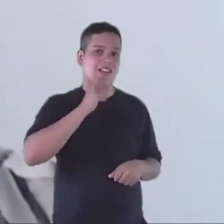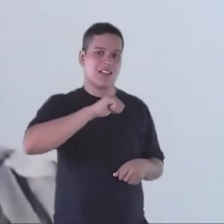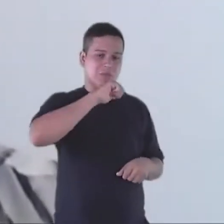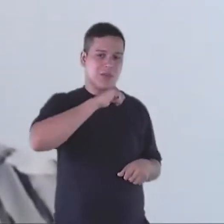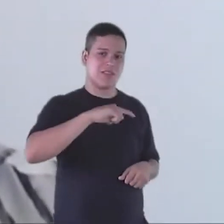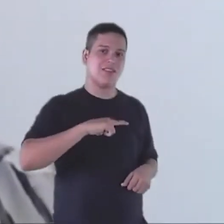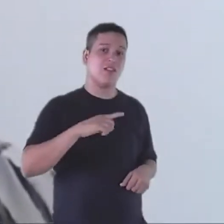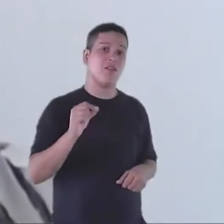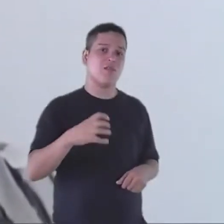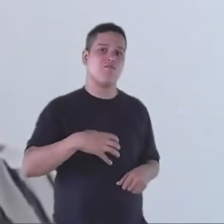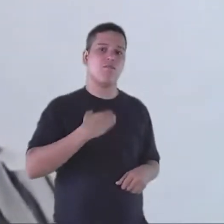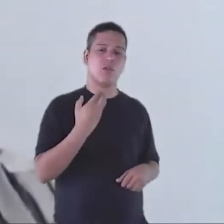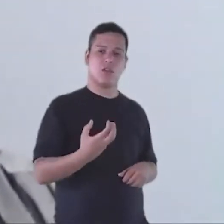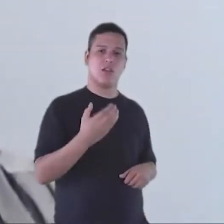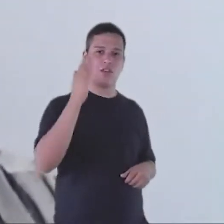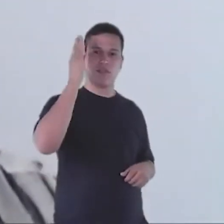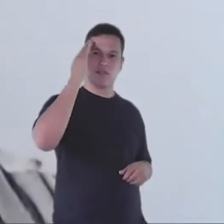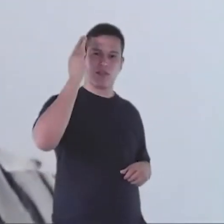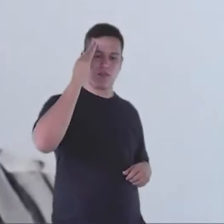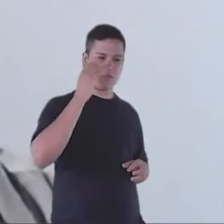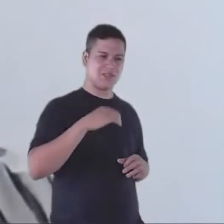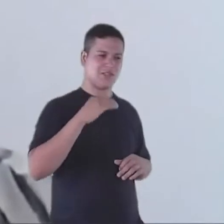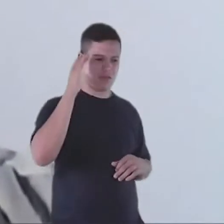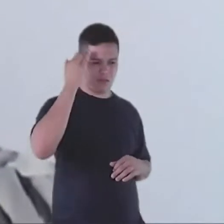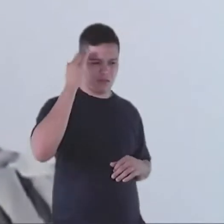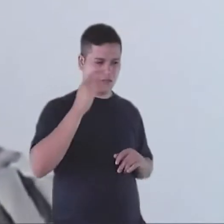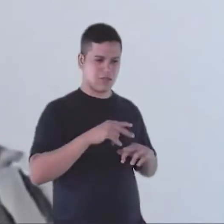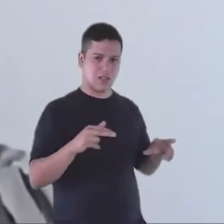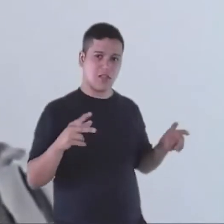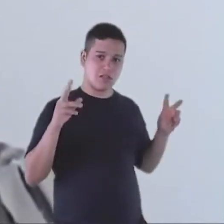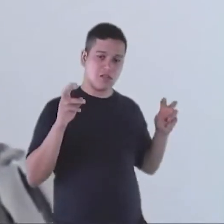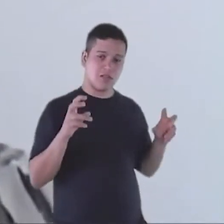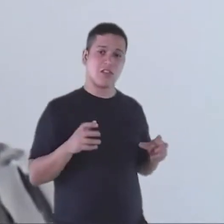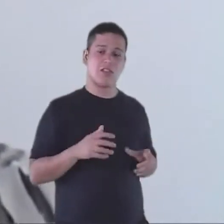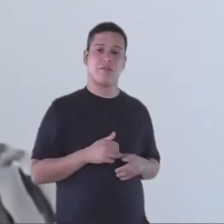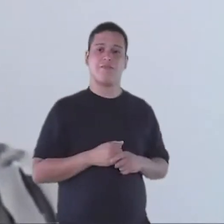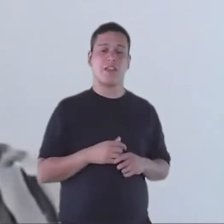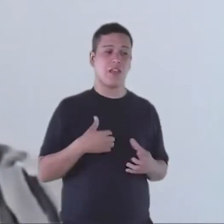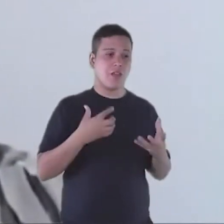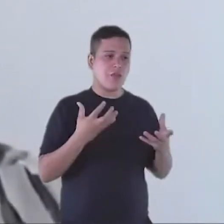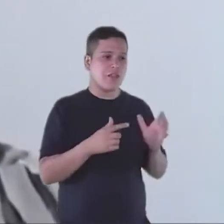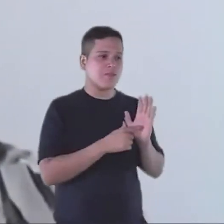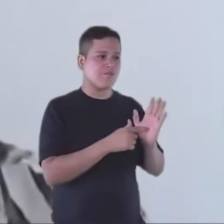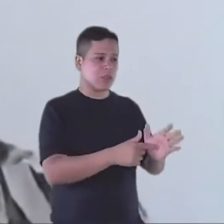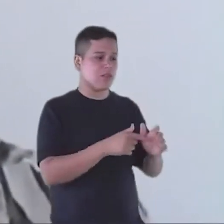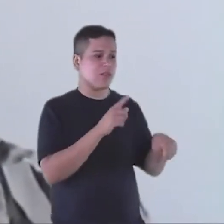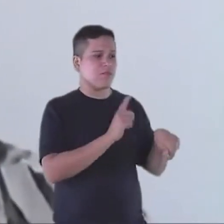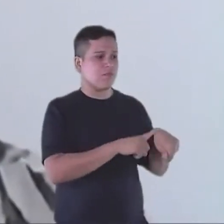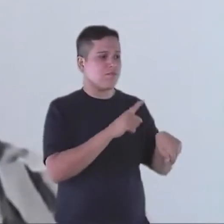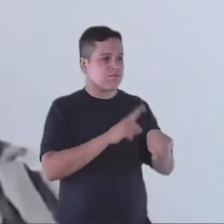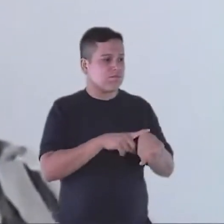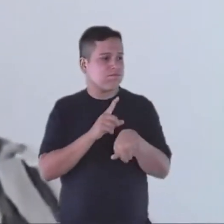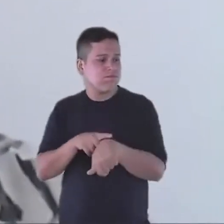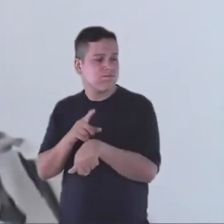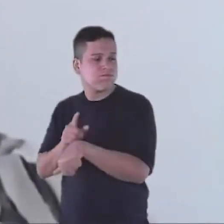viver. Eu queria mostrar quais que foram os momentos